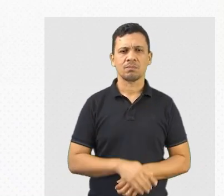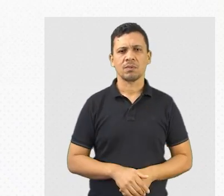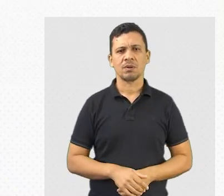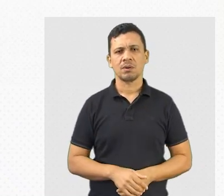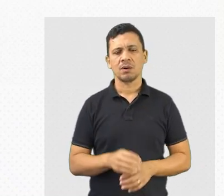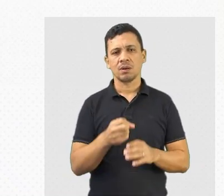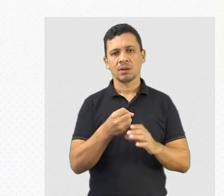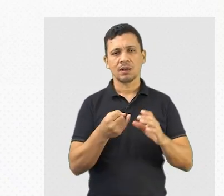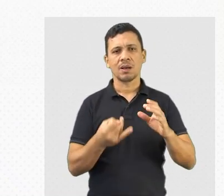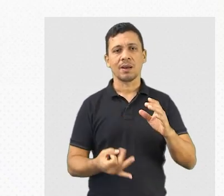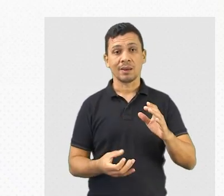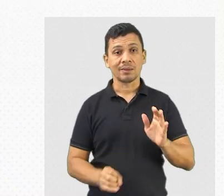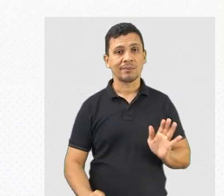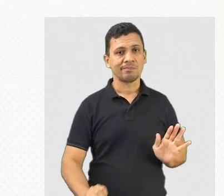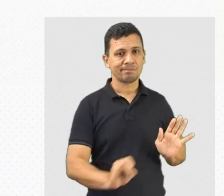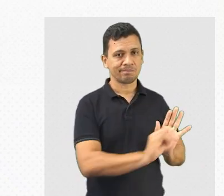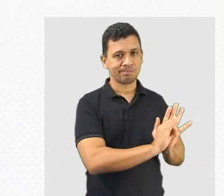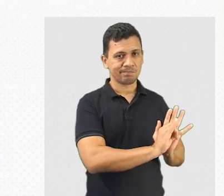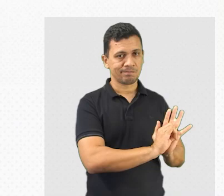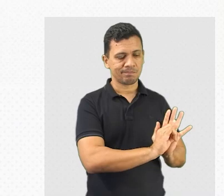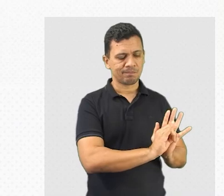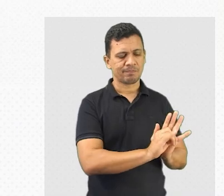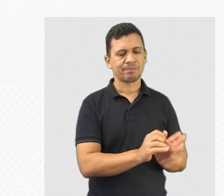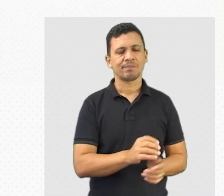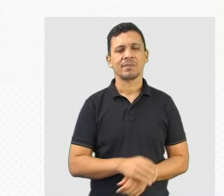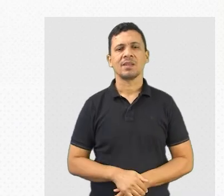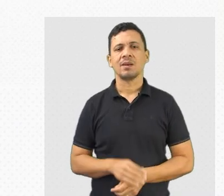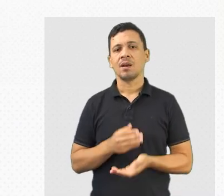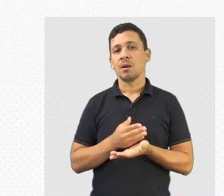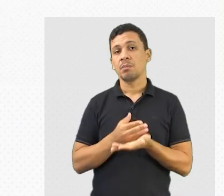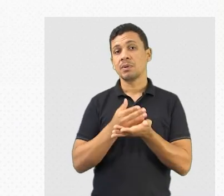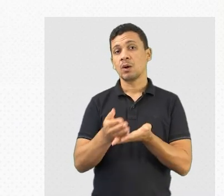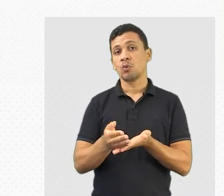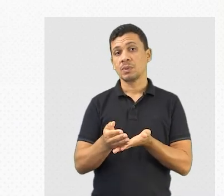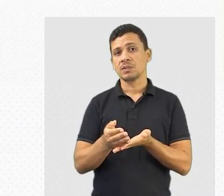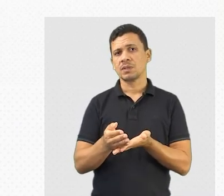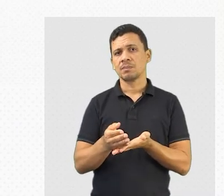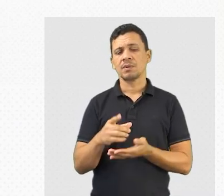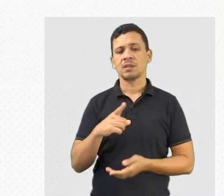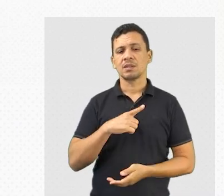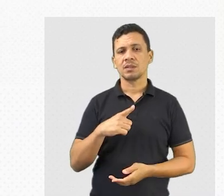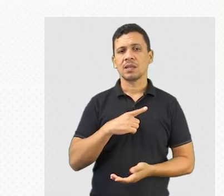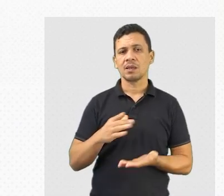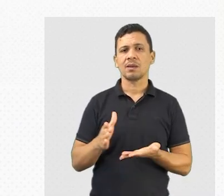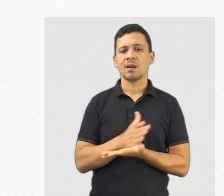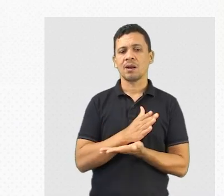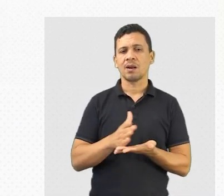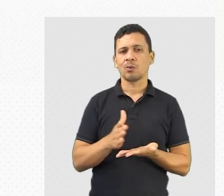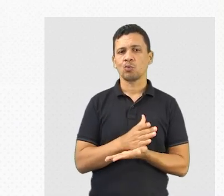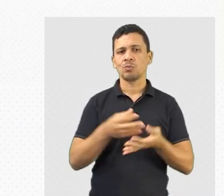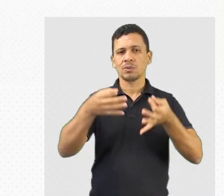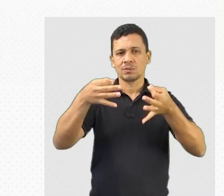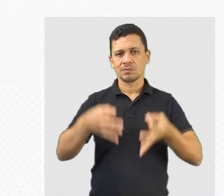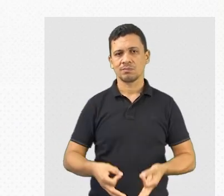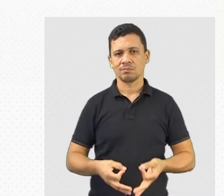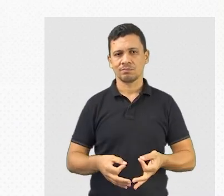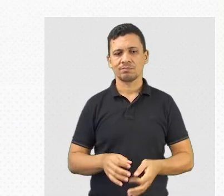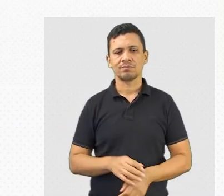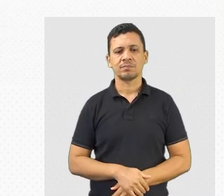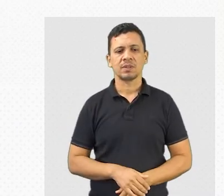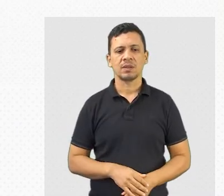da identidade. Então, para a gente começar, nós temos aqui algumas definições, tá bom?